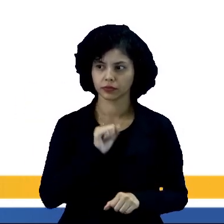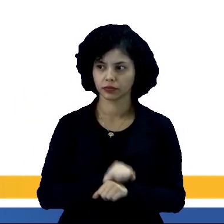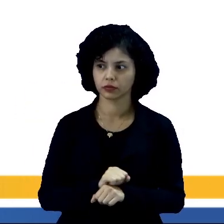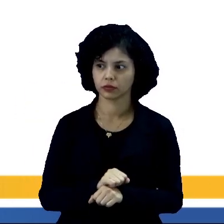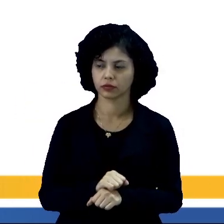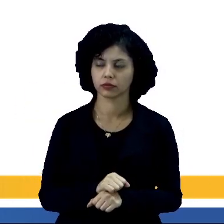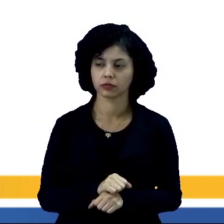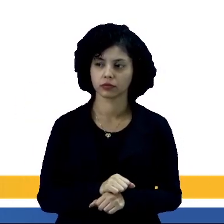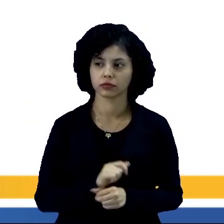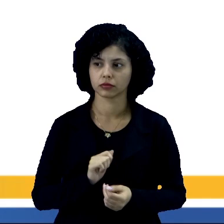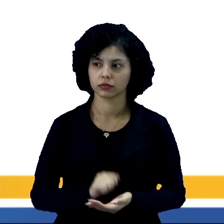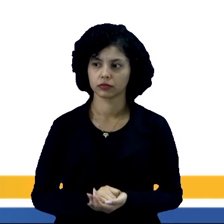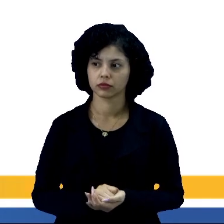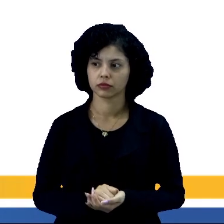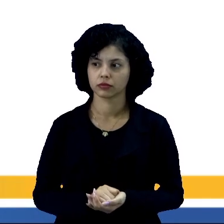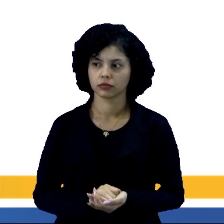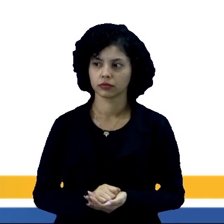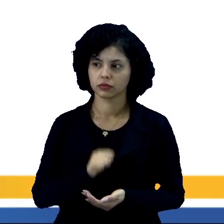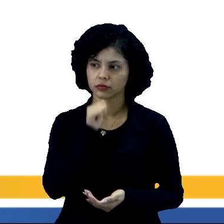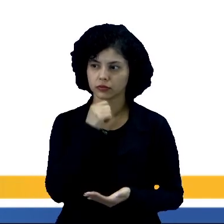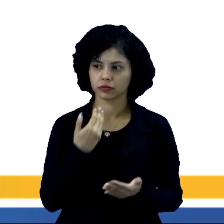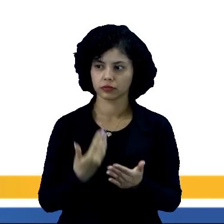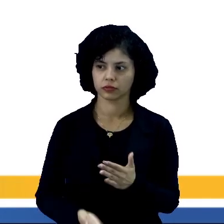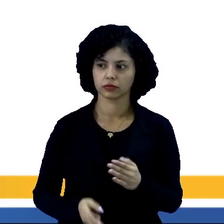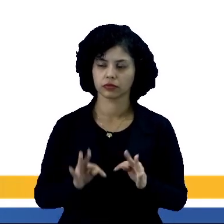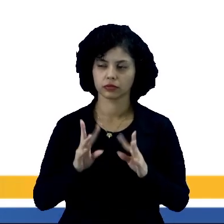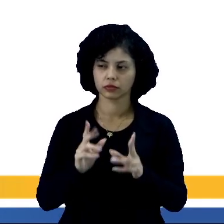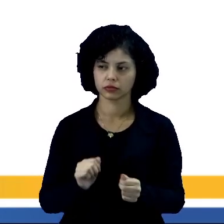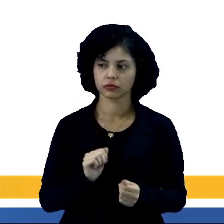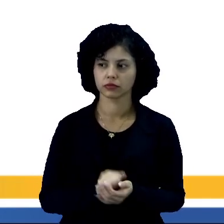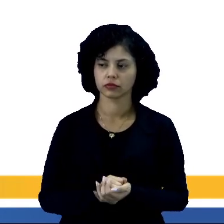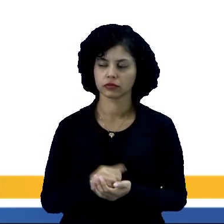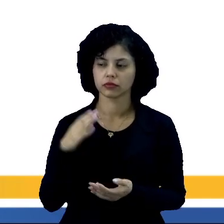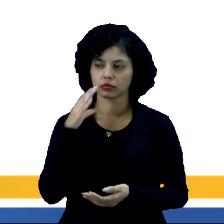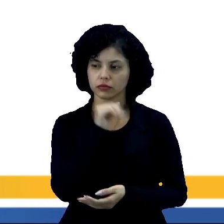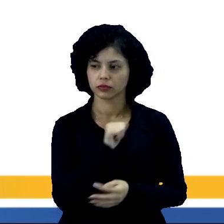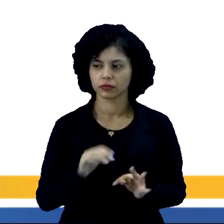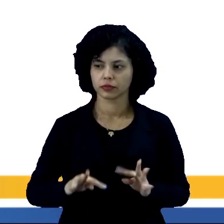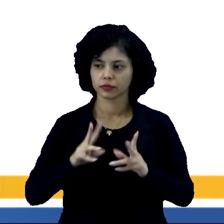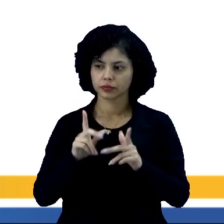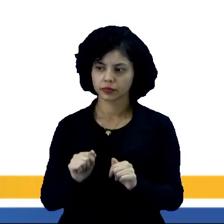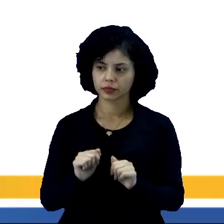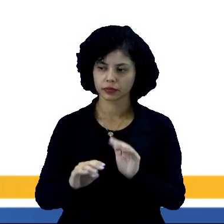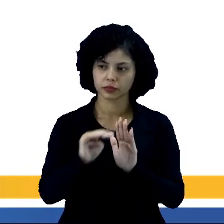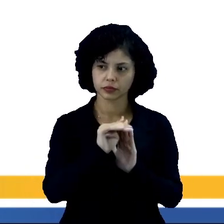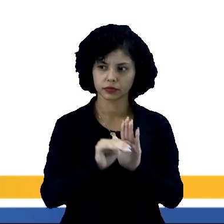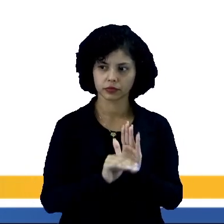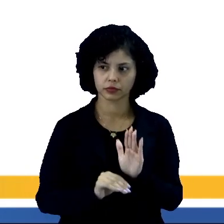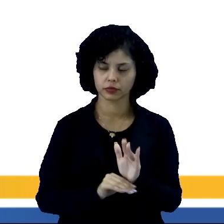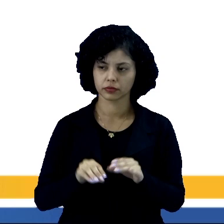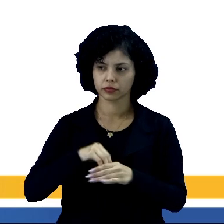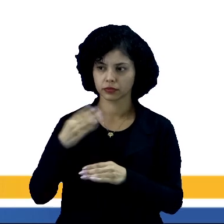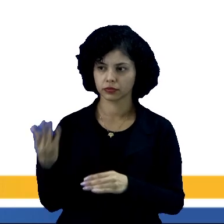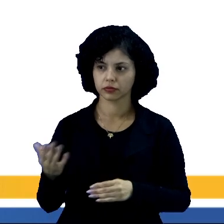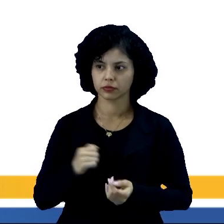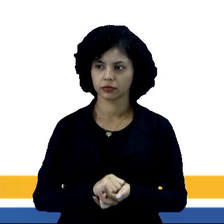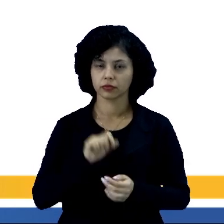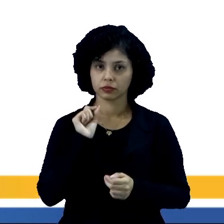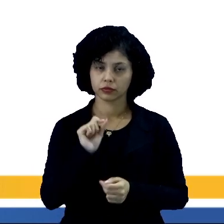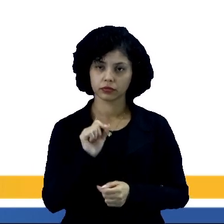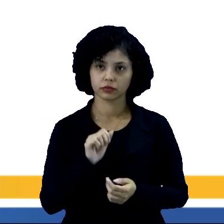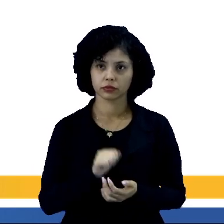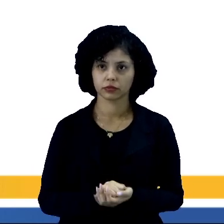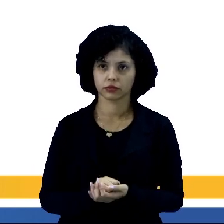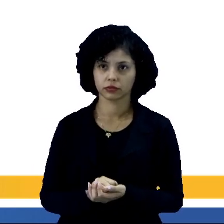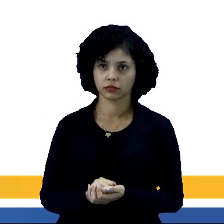instável. E no que ele ficar muito instável, ele vai perder praticamente de uma vez só todas as suas camadas externas. E essas